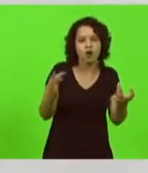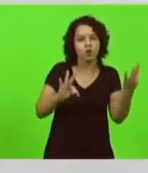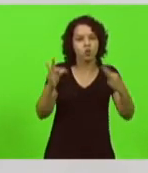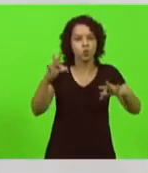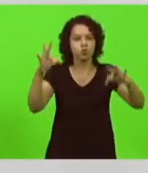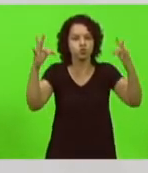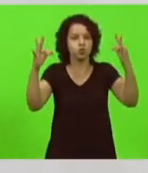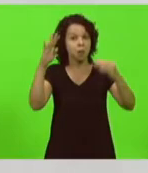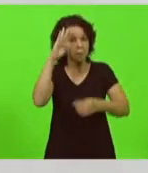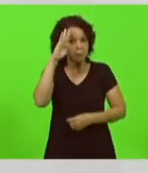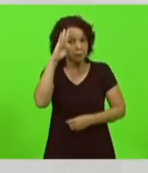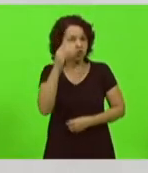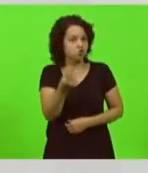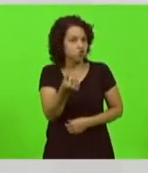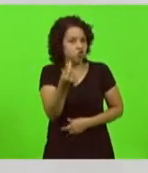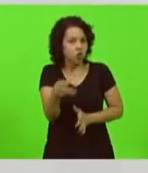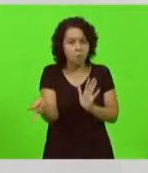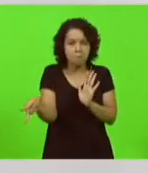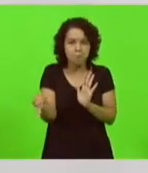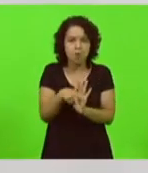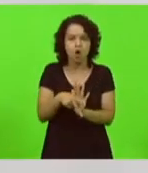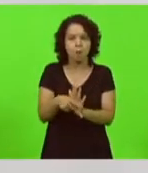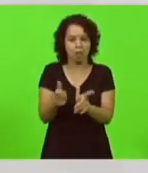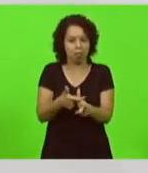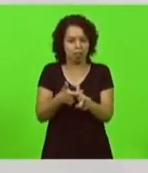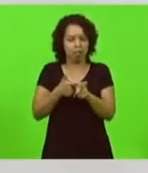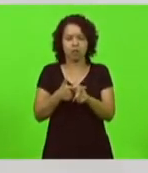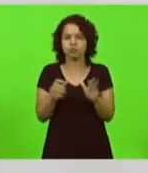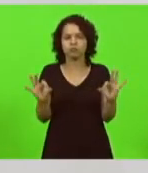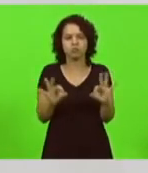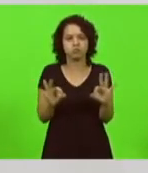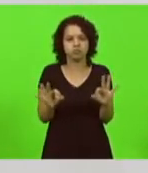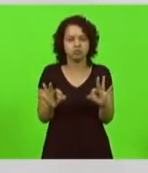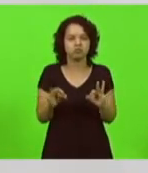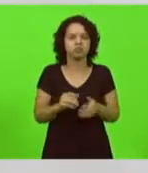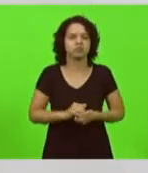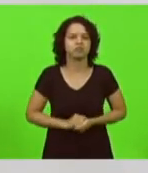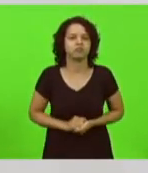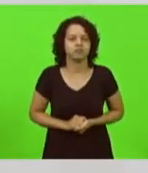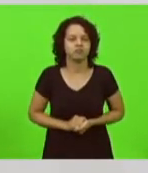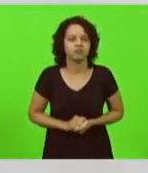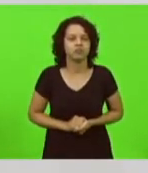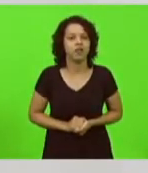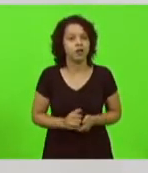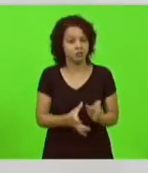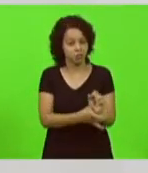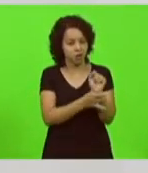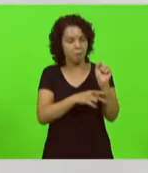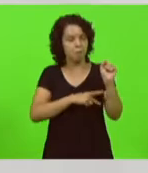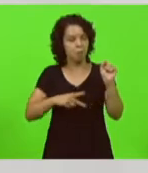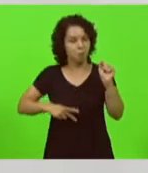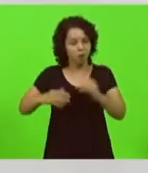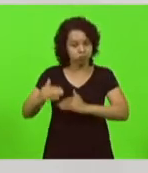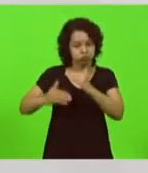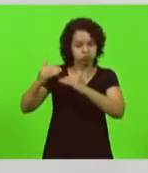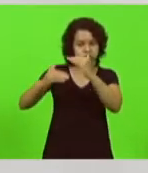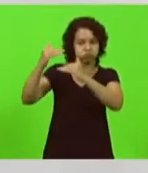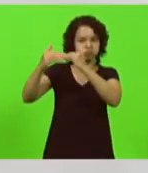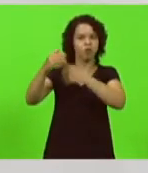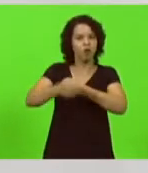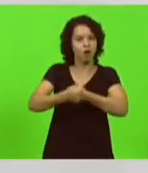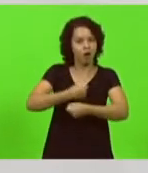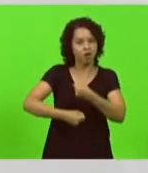próprios, sem deixar dívidas futuras. A segurança pública avançou em 2021 com nova